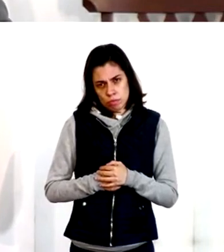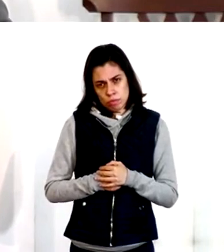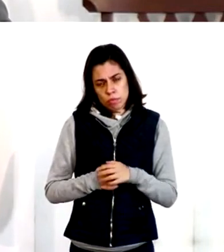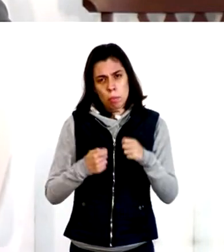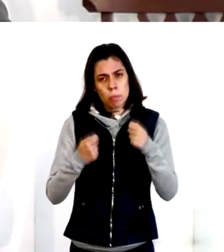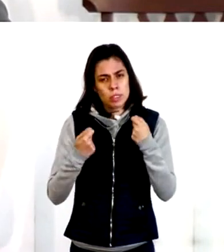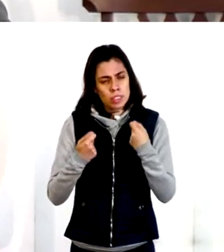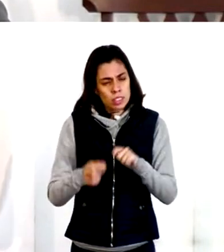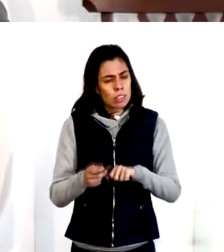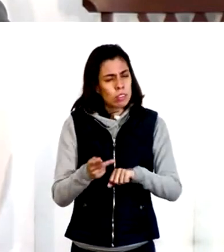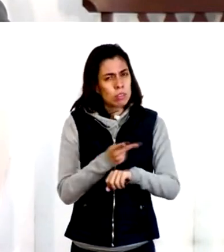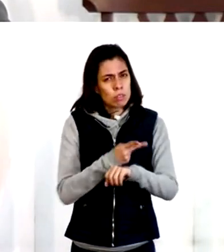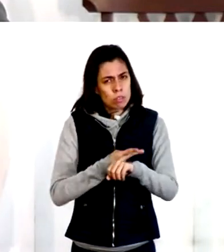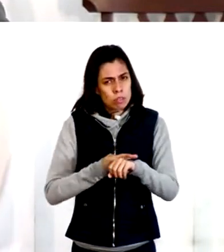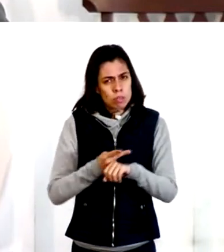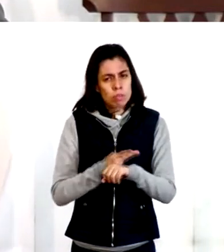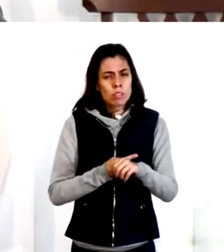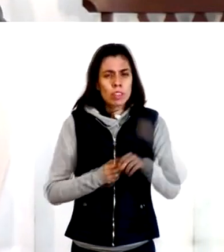não buscar